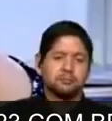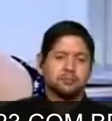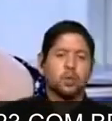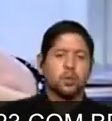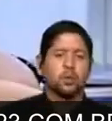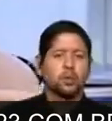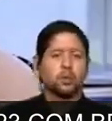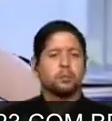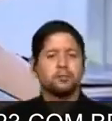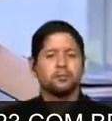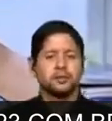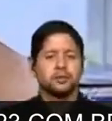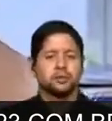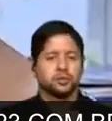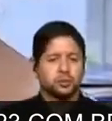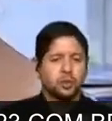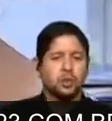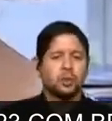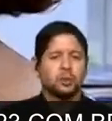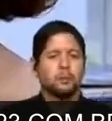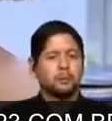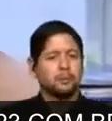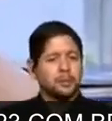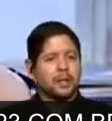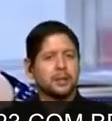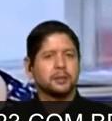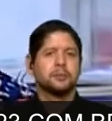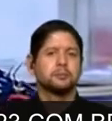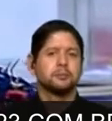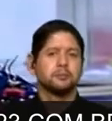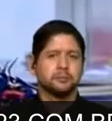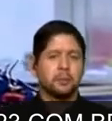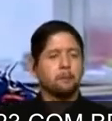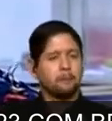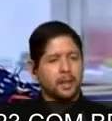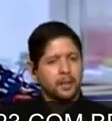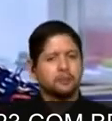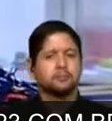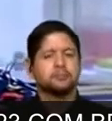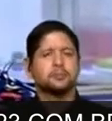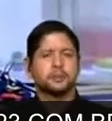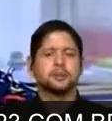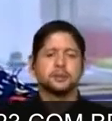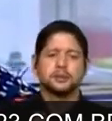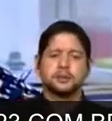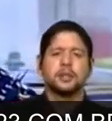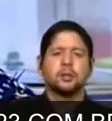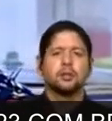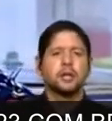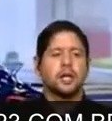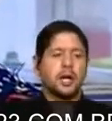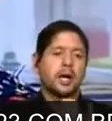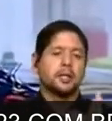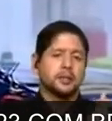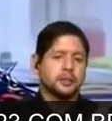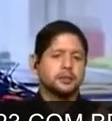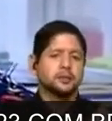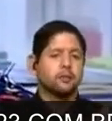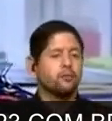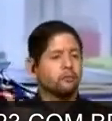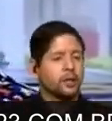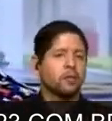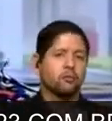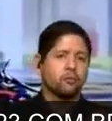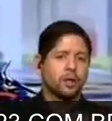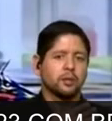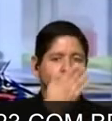compra. A gente chega na escola, já, você já paga a matrícula e a mensalidade. Aí ele te dá, eu quero a lista. Aí a gente vem e fala